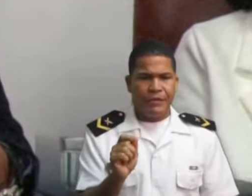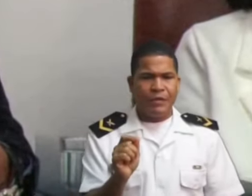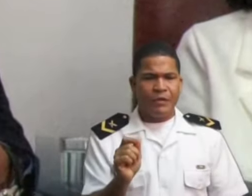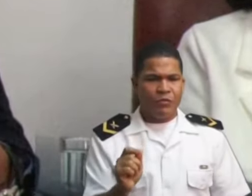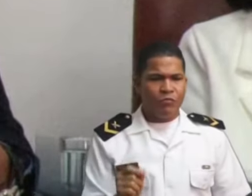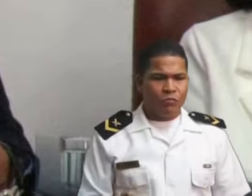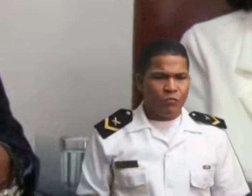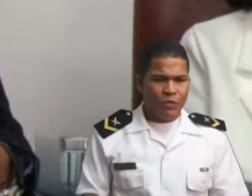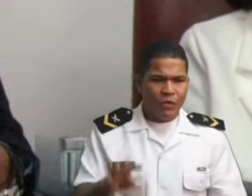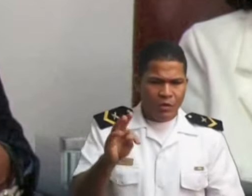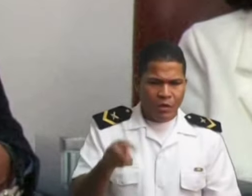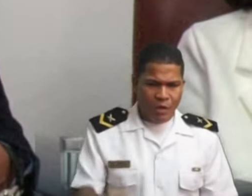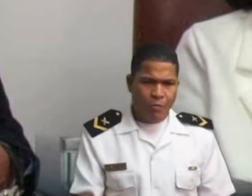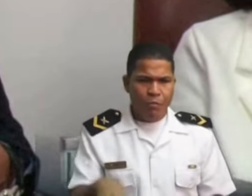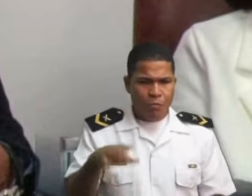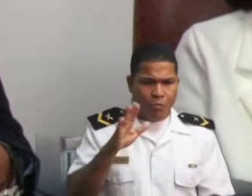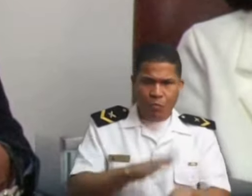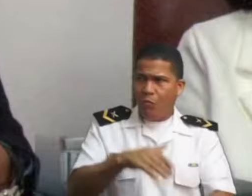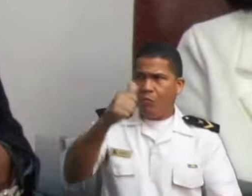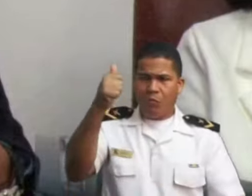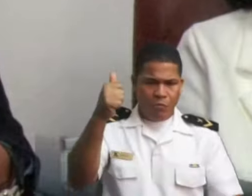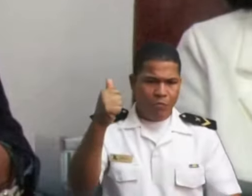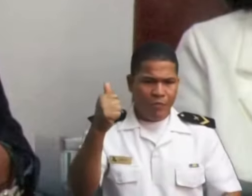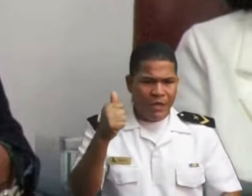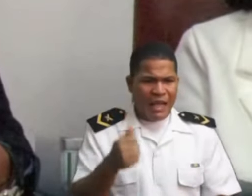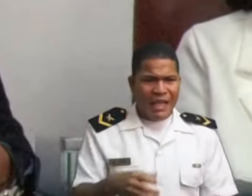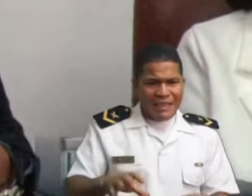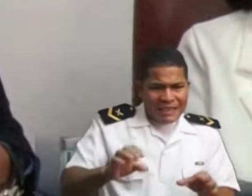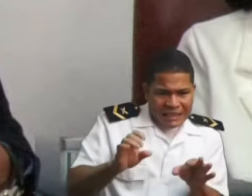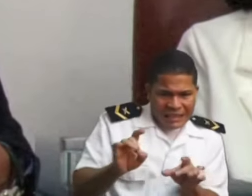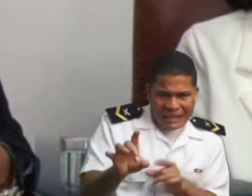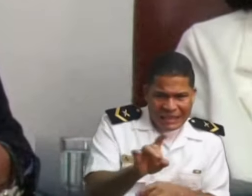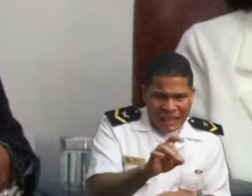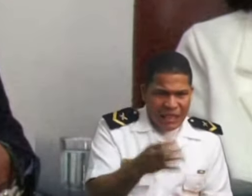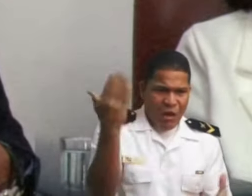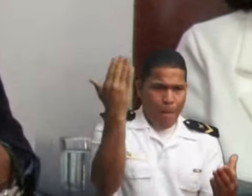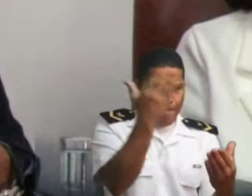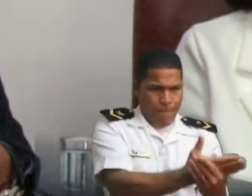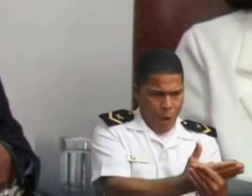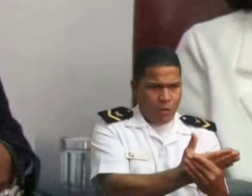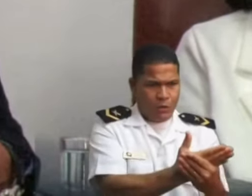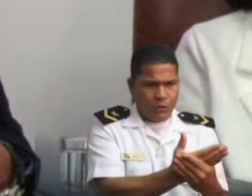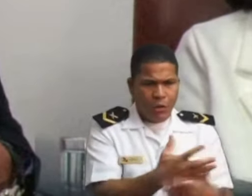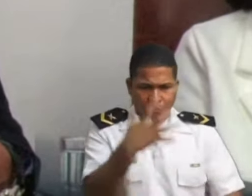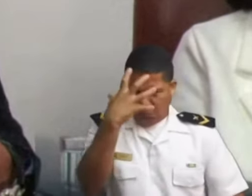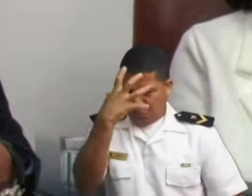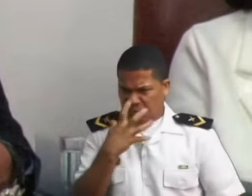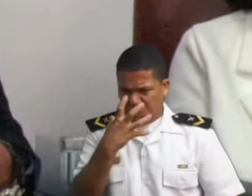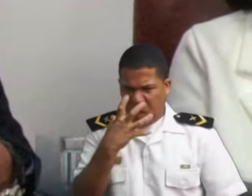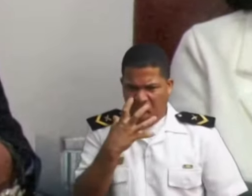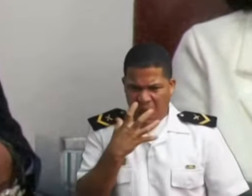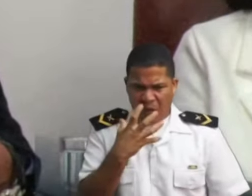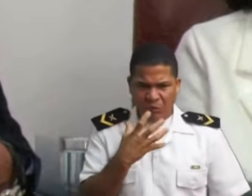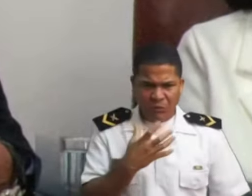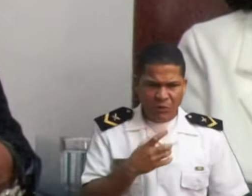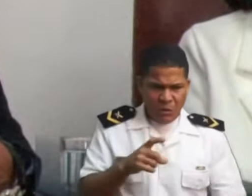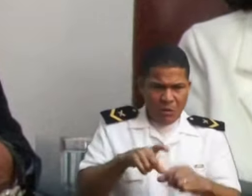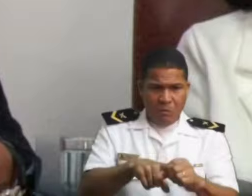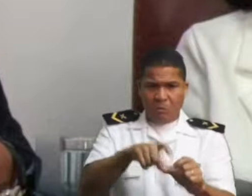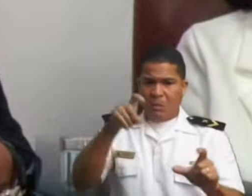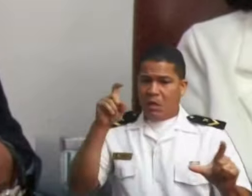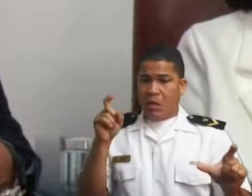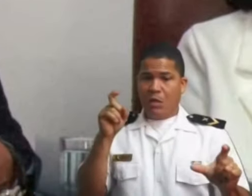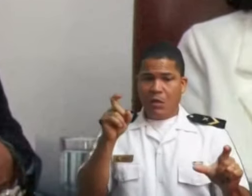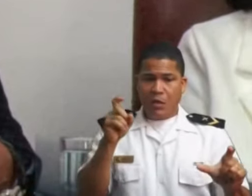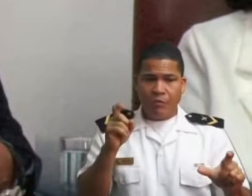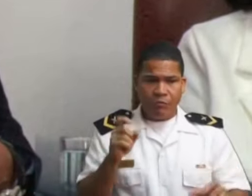acórdãos. Cada processo que aqui chega é tratado com seriedade e imparcialidade. E atualmente